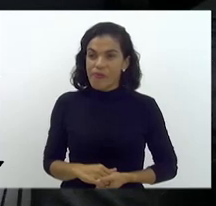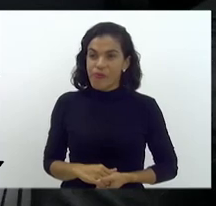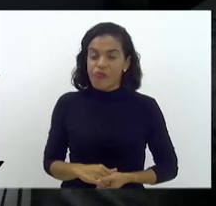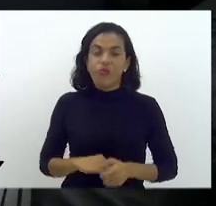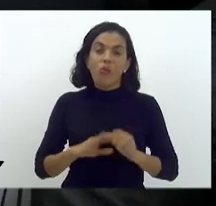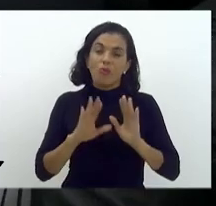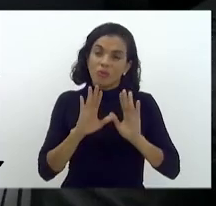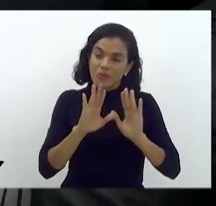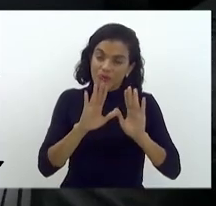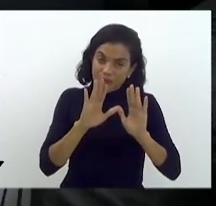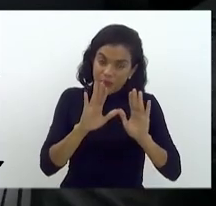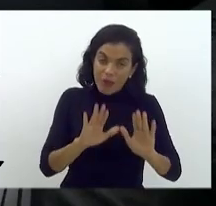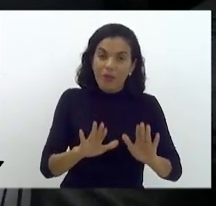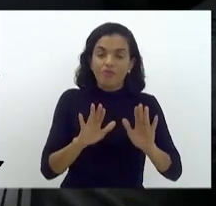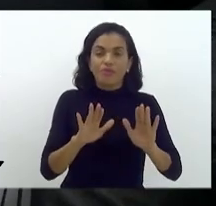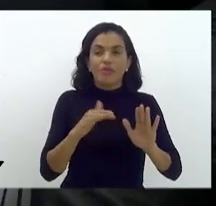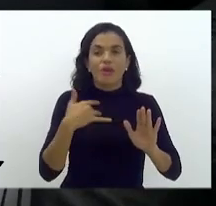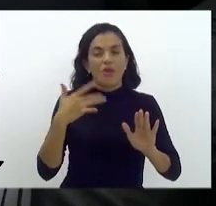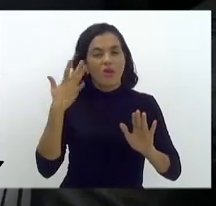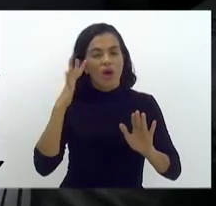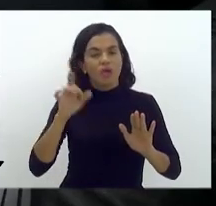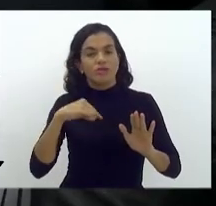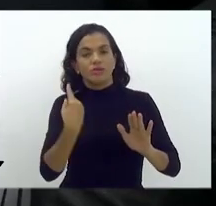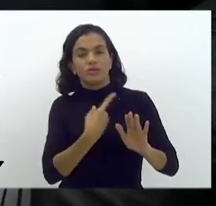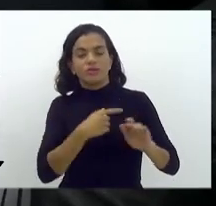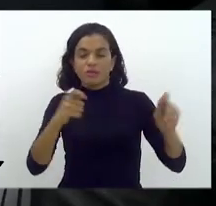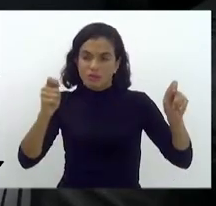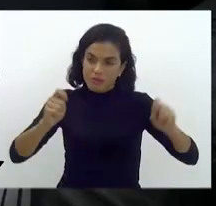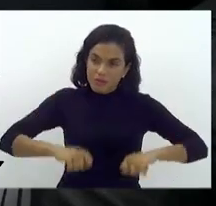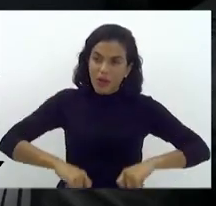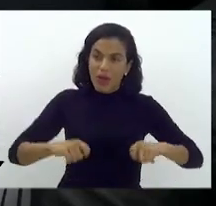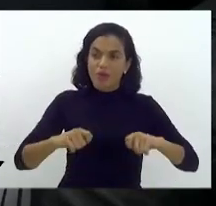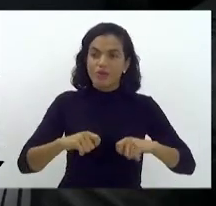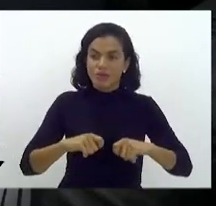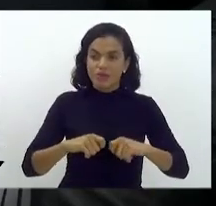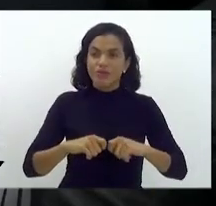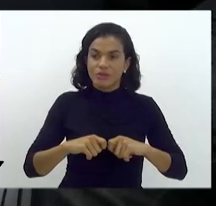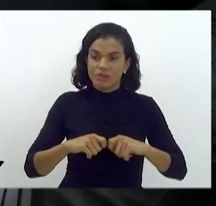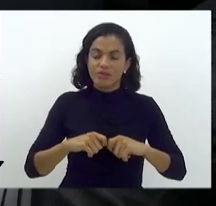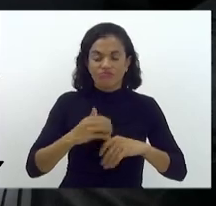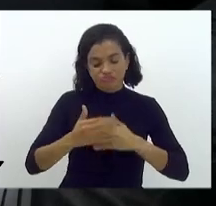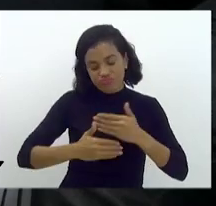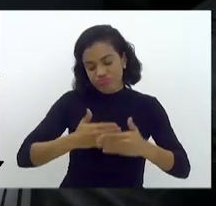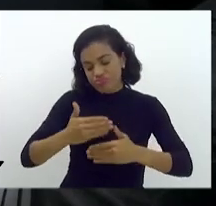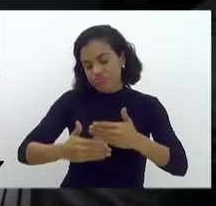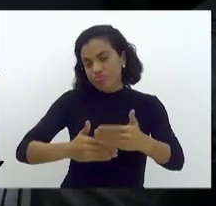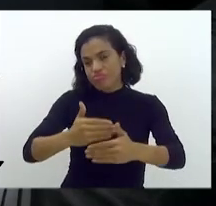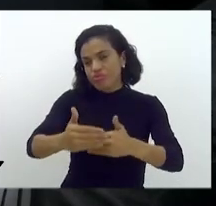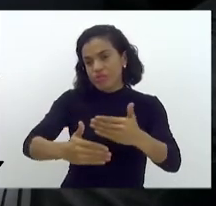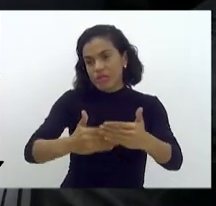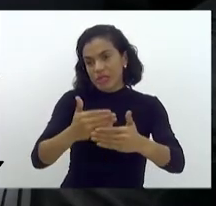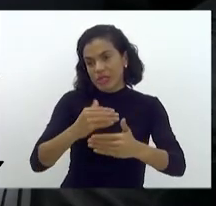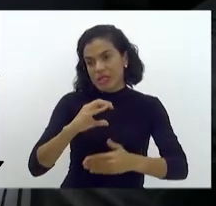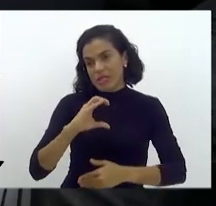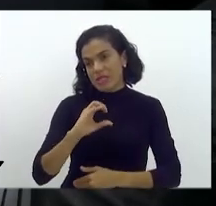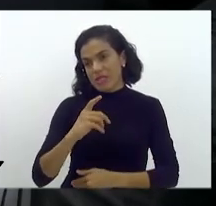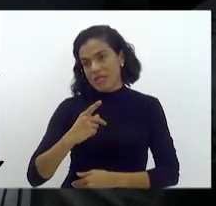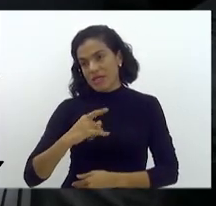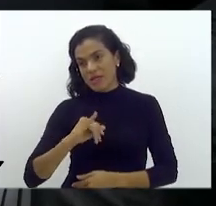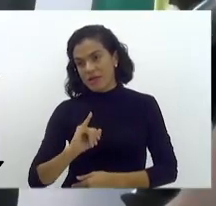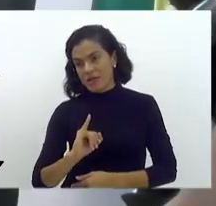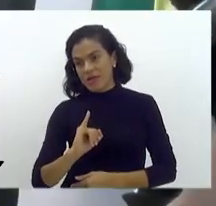mas eu acho que a gente podia ao decorrer da CPI